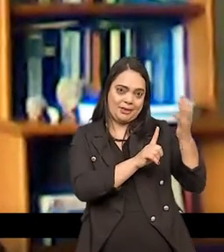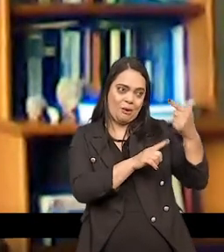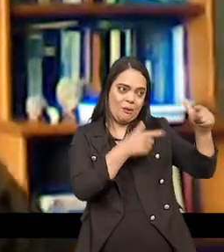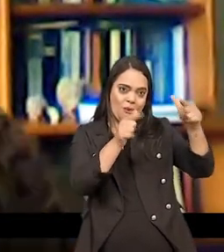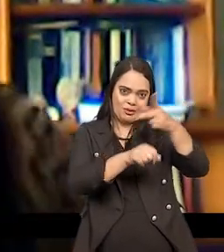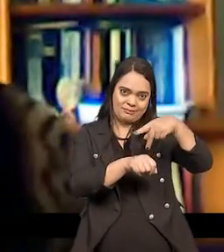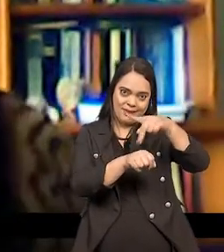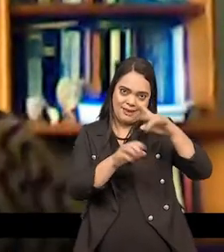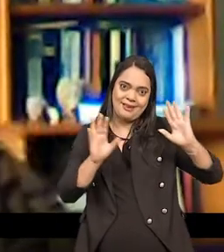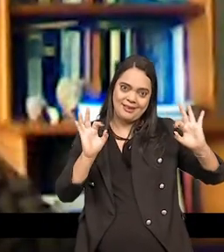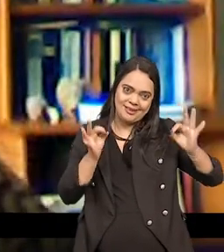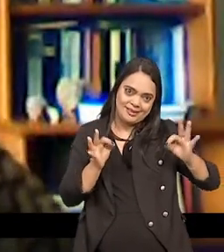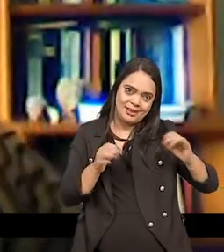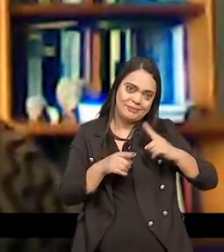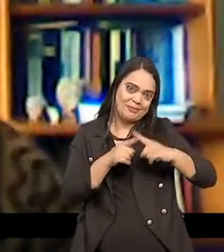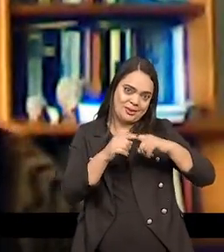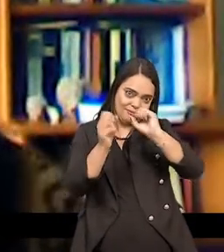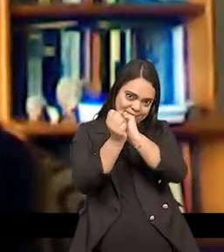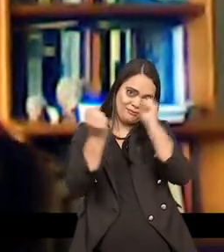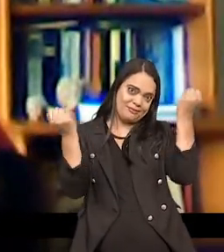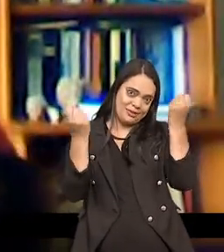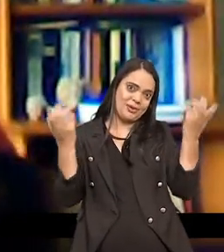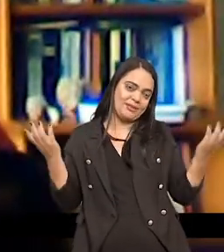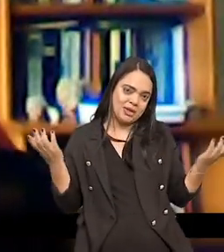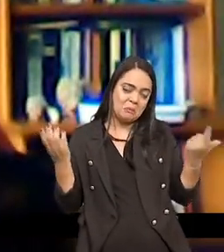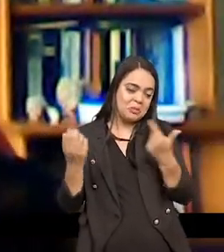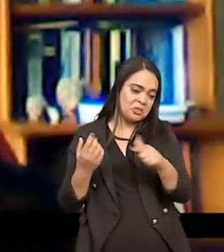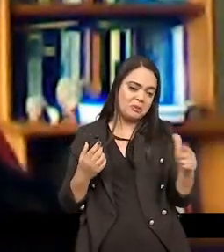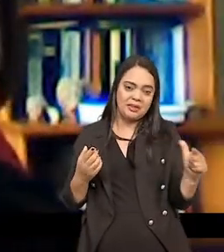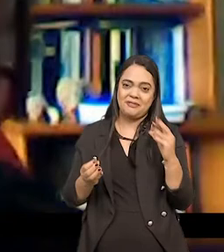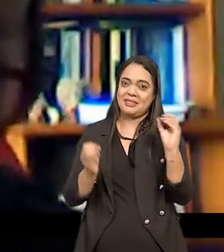tu acaba com a escravidão e não oferece as mínimas